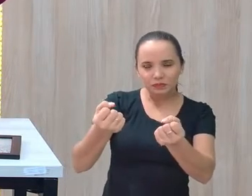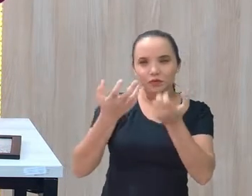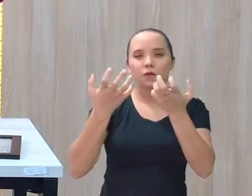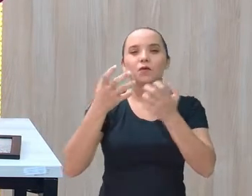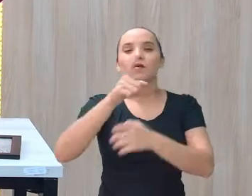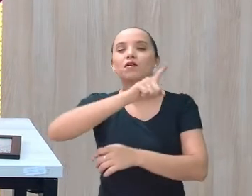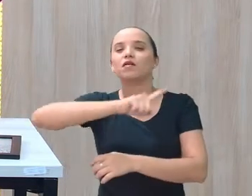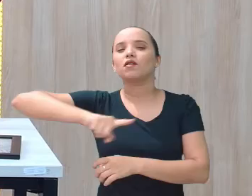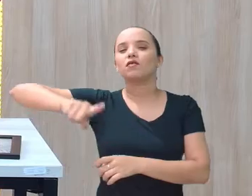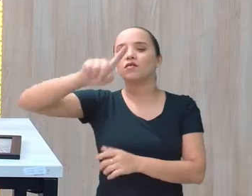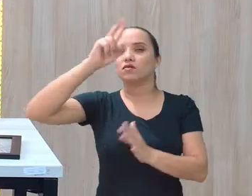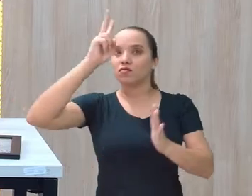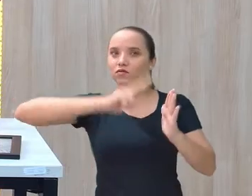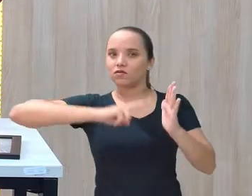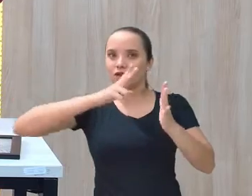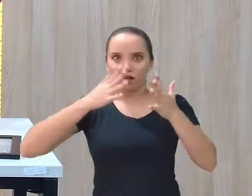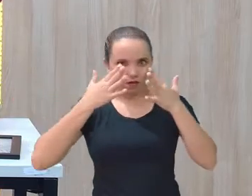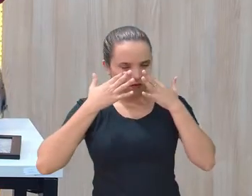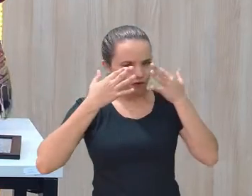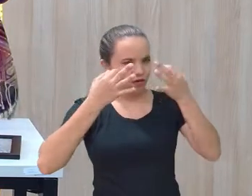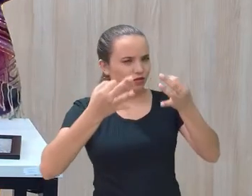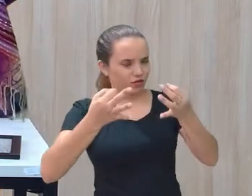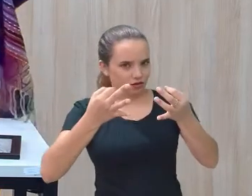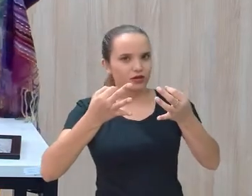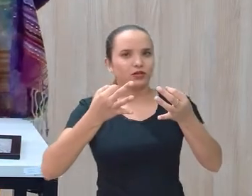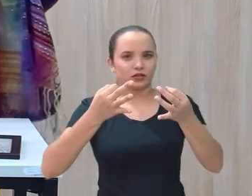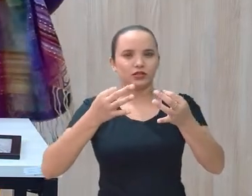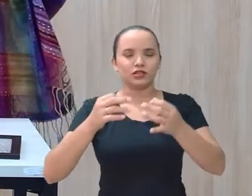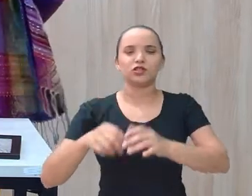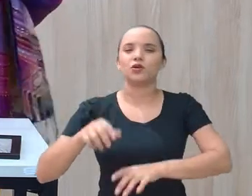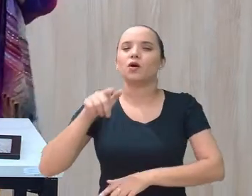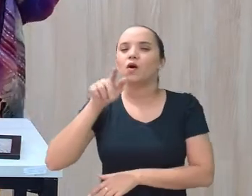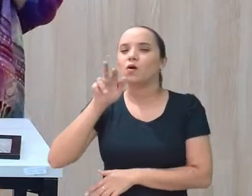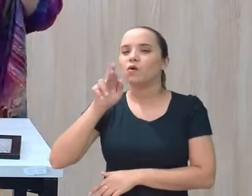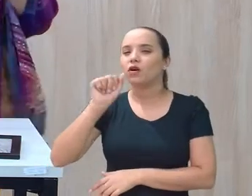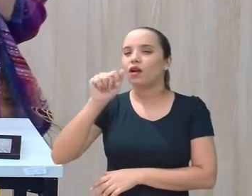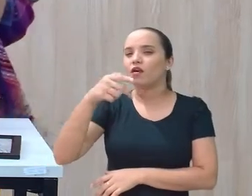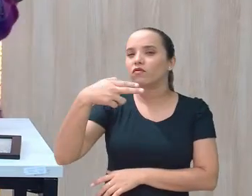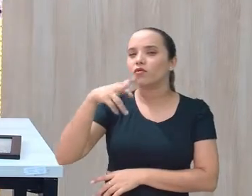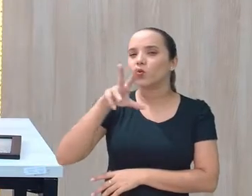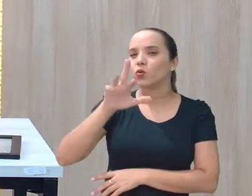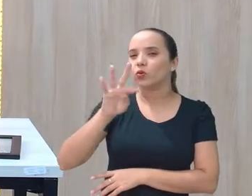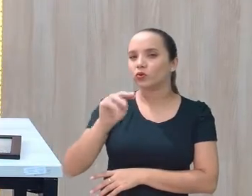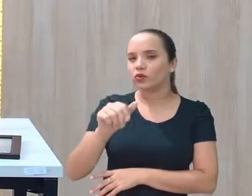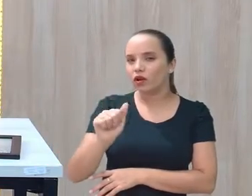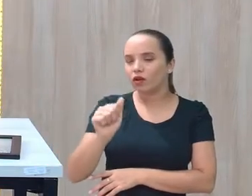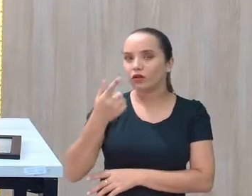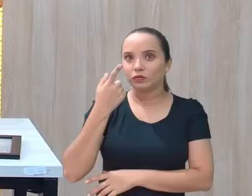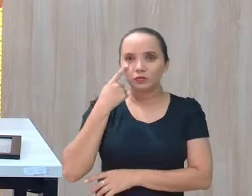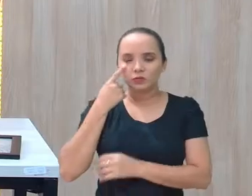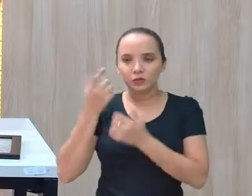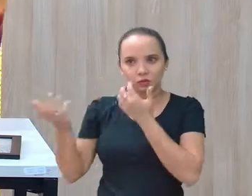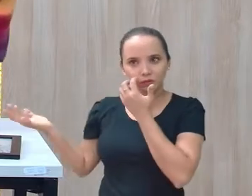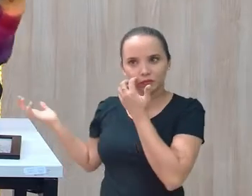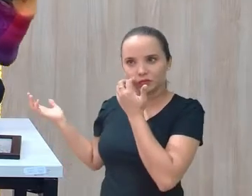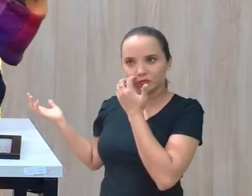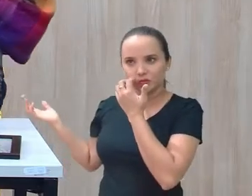vocês leiam bem, com bastante atenção. Gravura, chama o quê? Vamos lá?